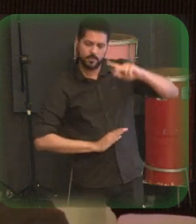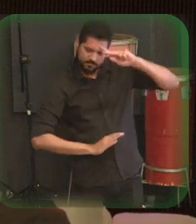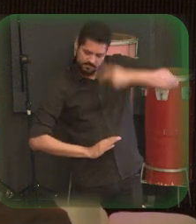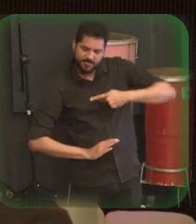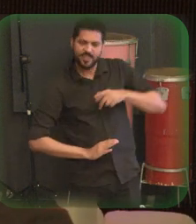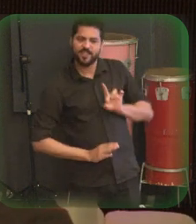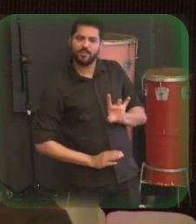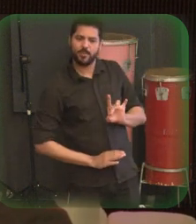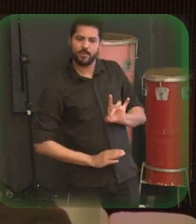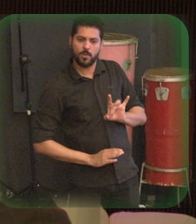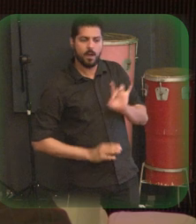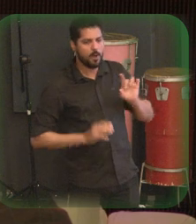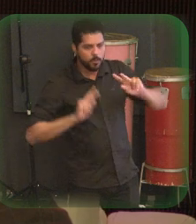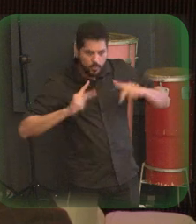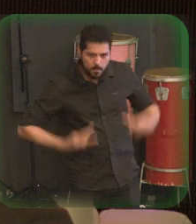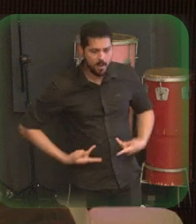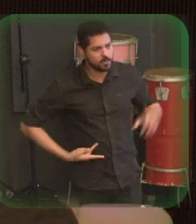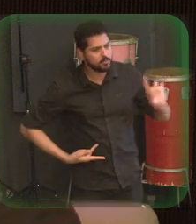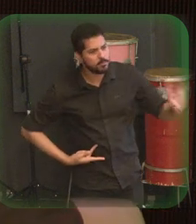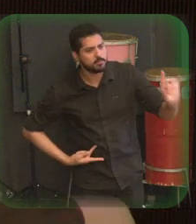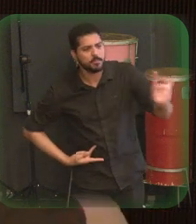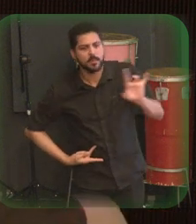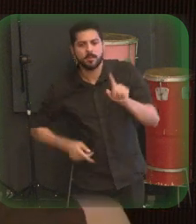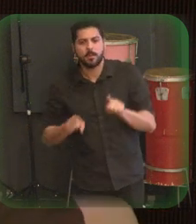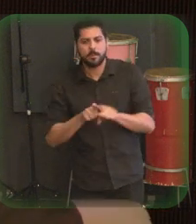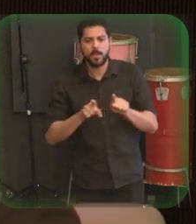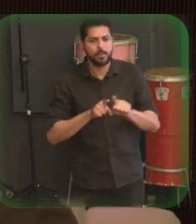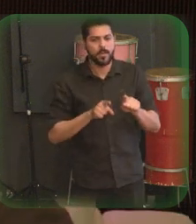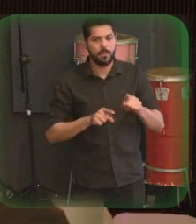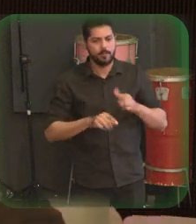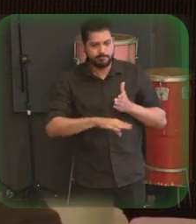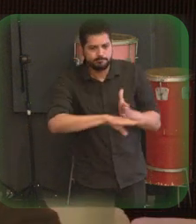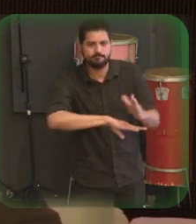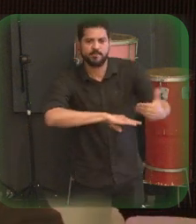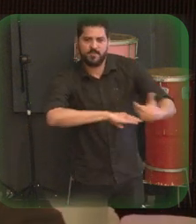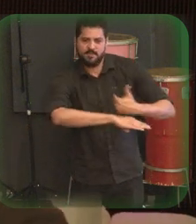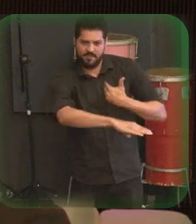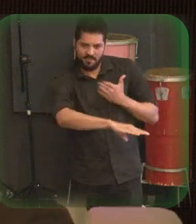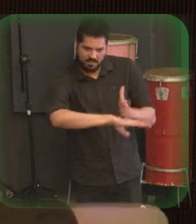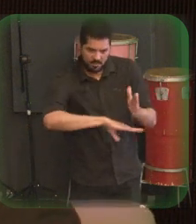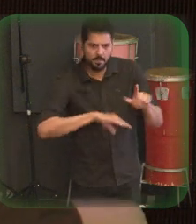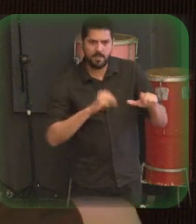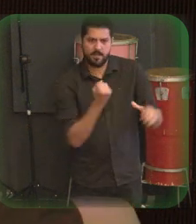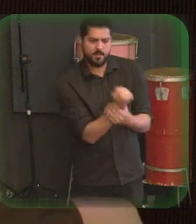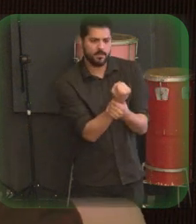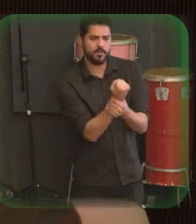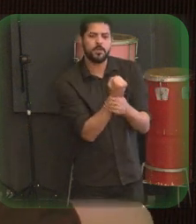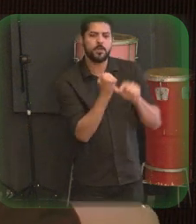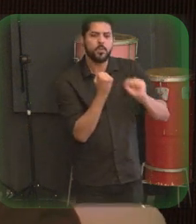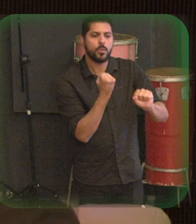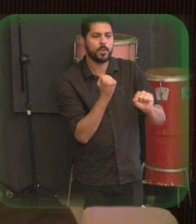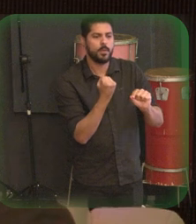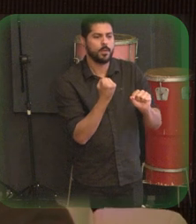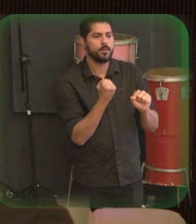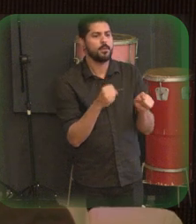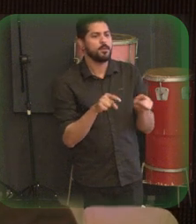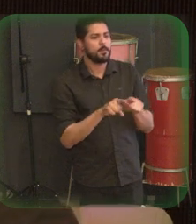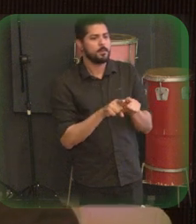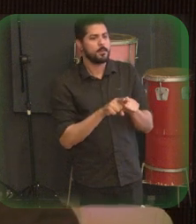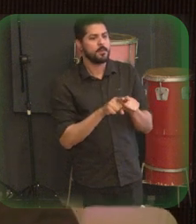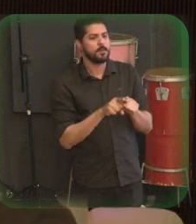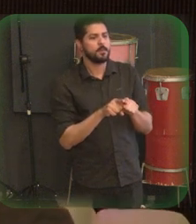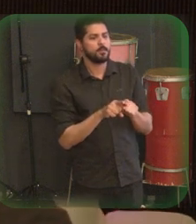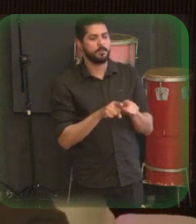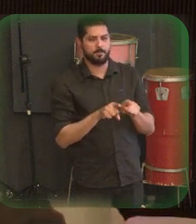da mobilidade, em especial, da intimidade, da mobilidade e da garantia e inviolabilidade do